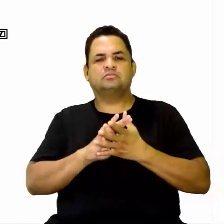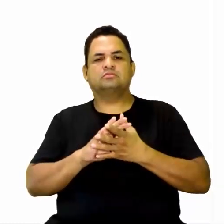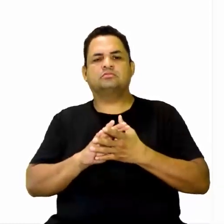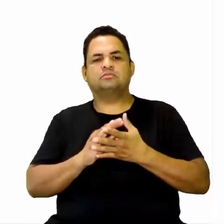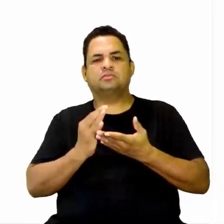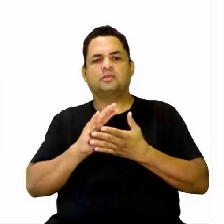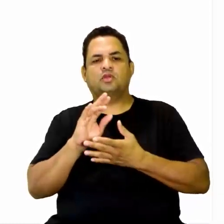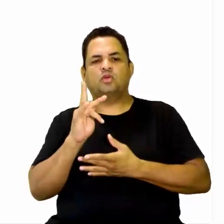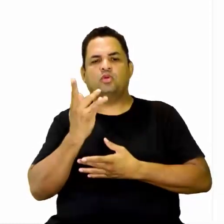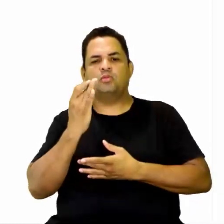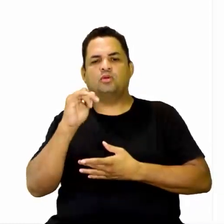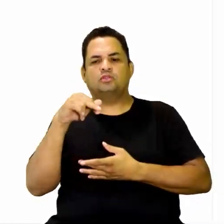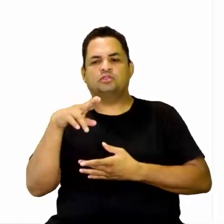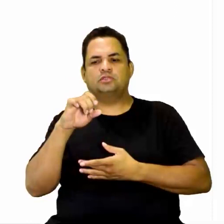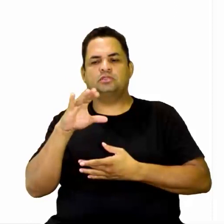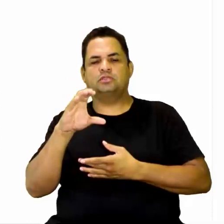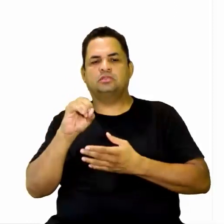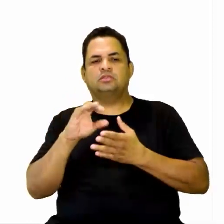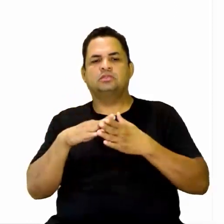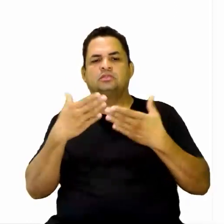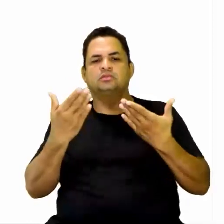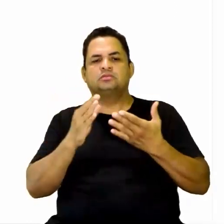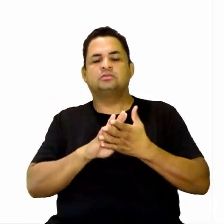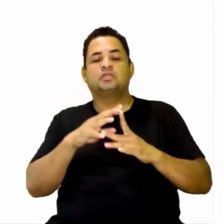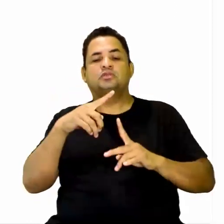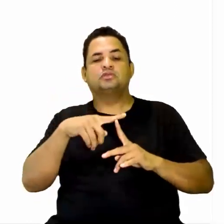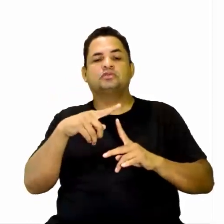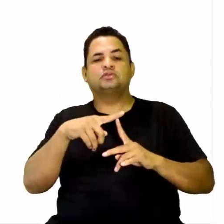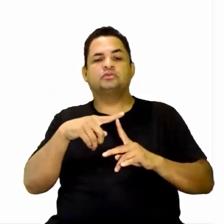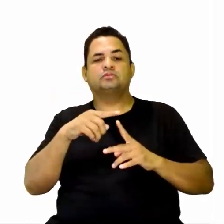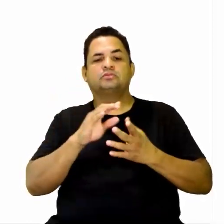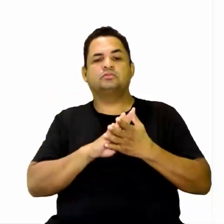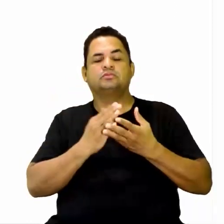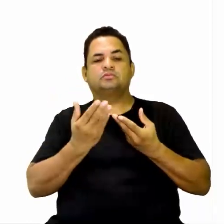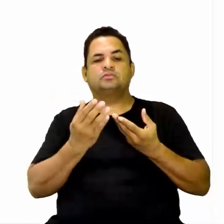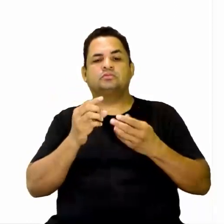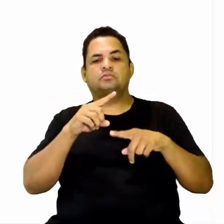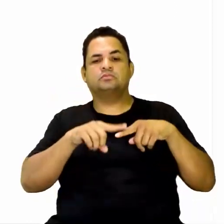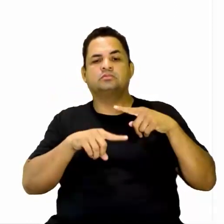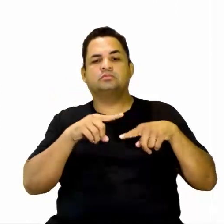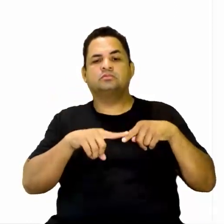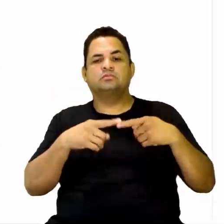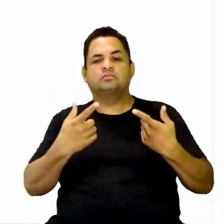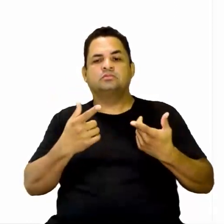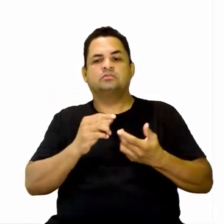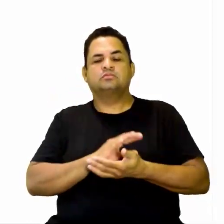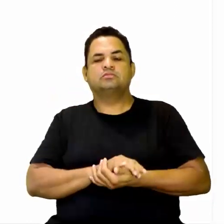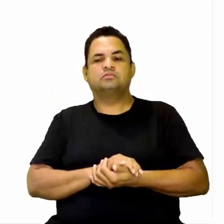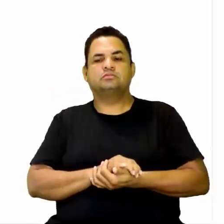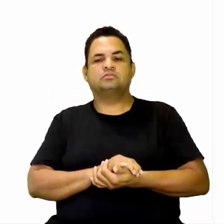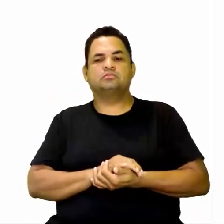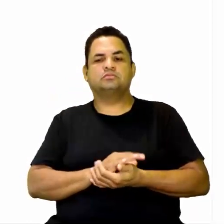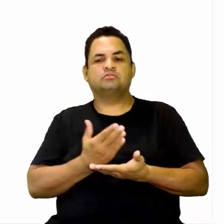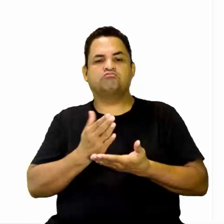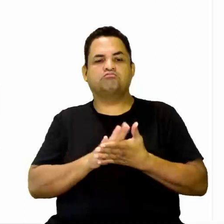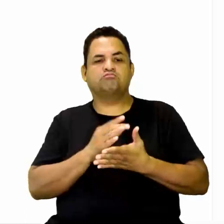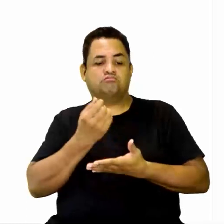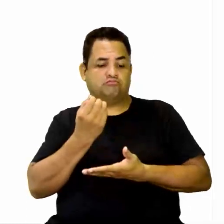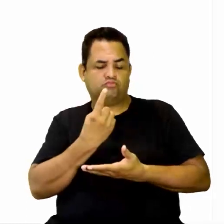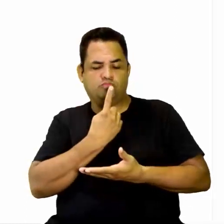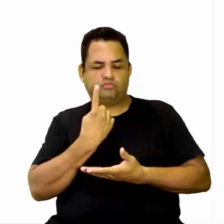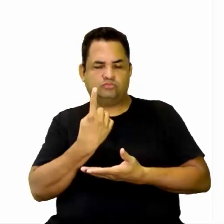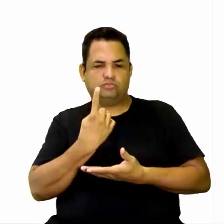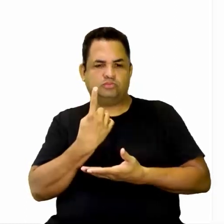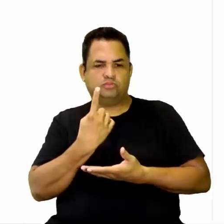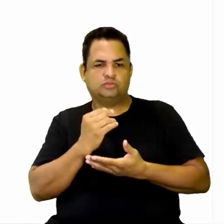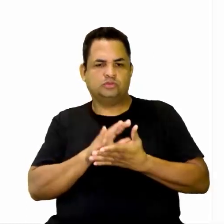tá certo? Que é um tipo de material cujo aspecto é uniforme